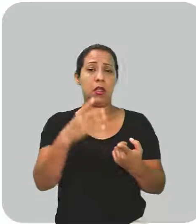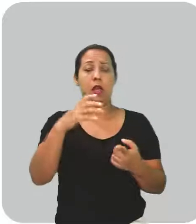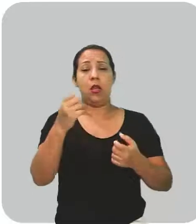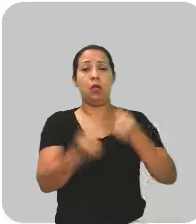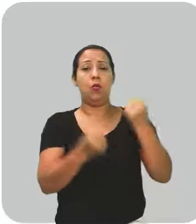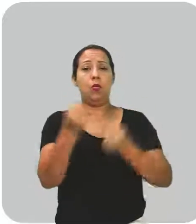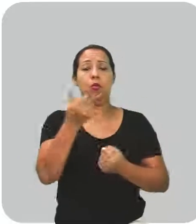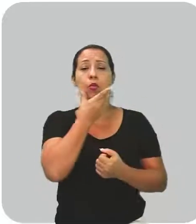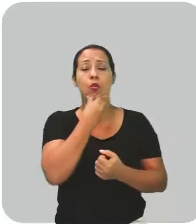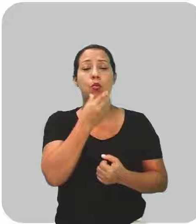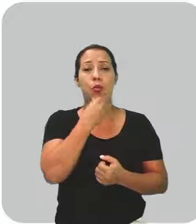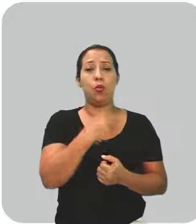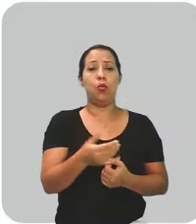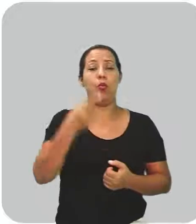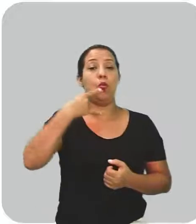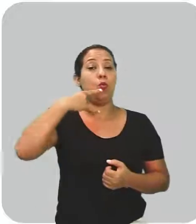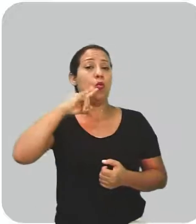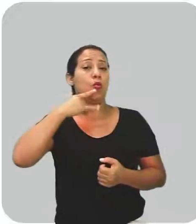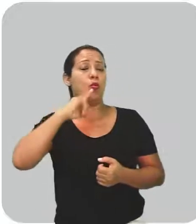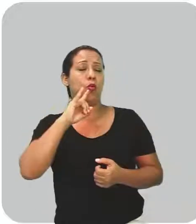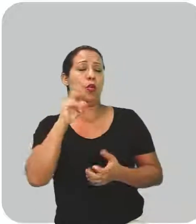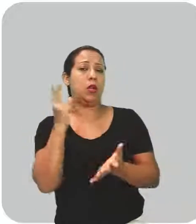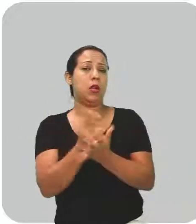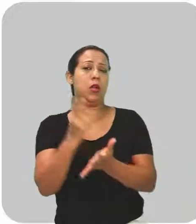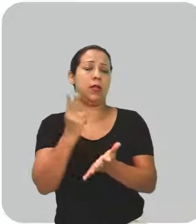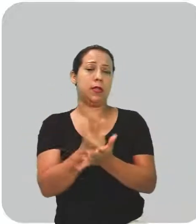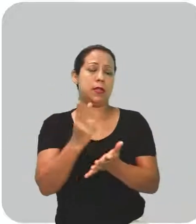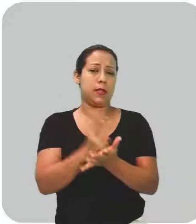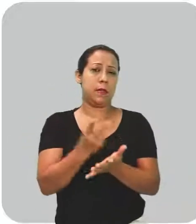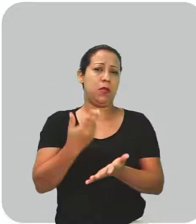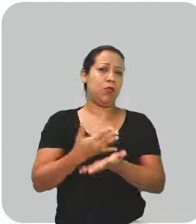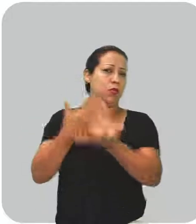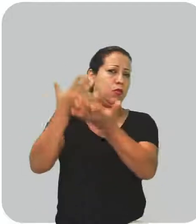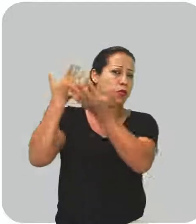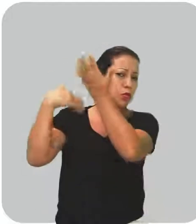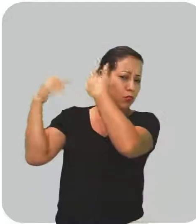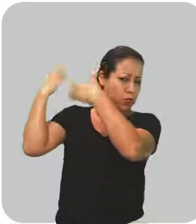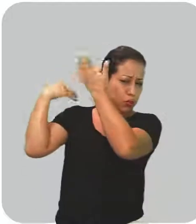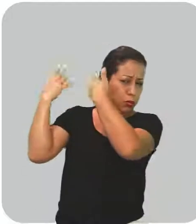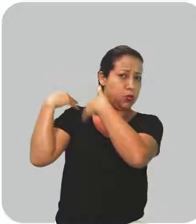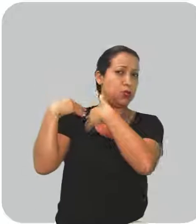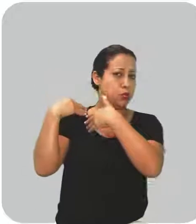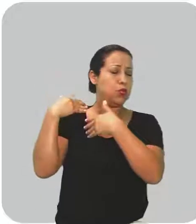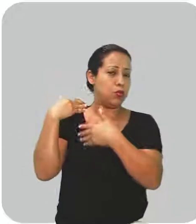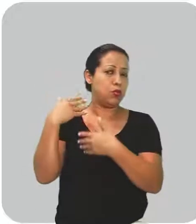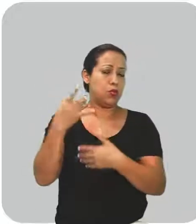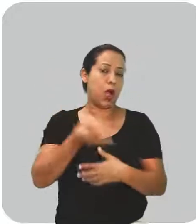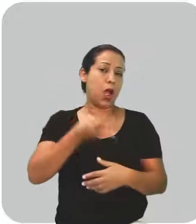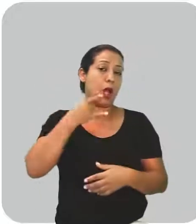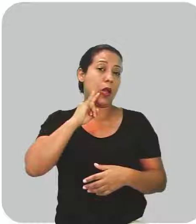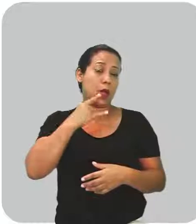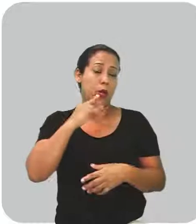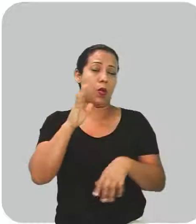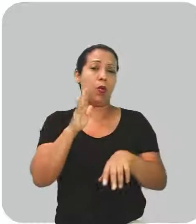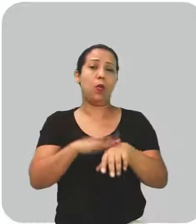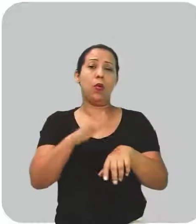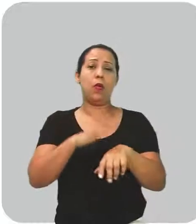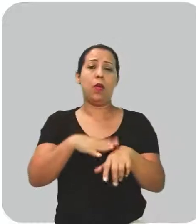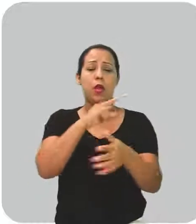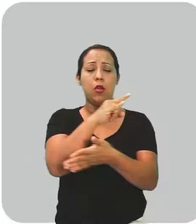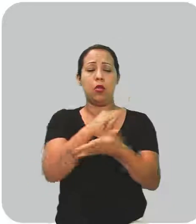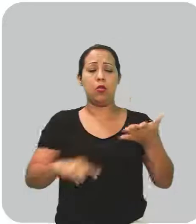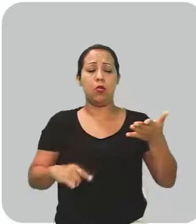sempre foi objeto de consumo nas civilizações antigas. Os mais antigos documentos da